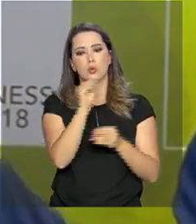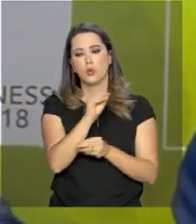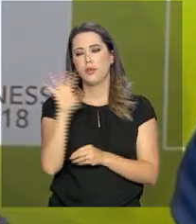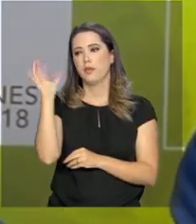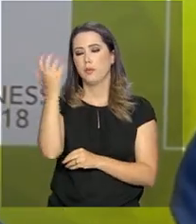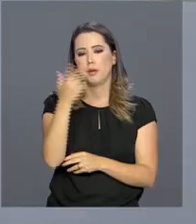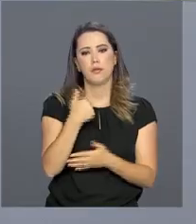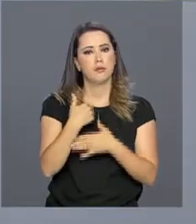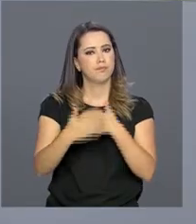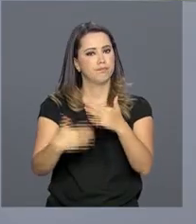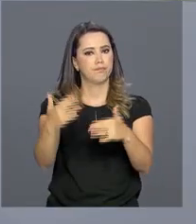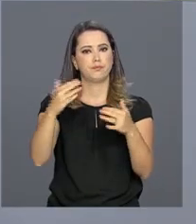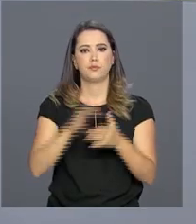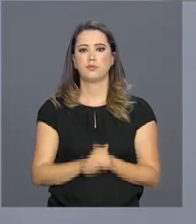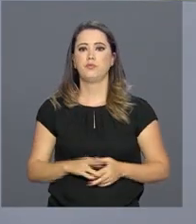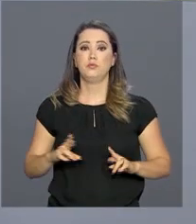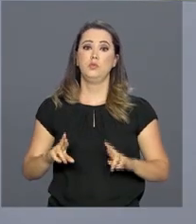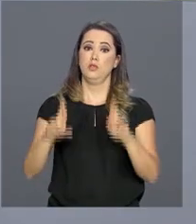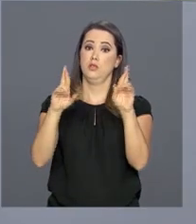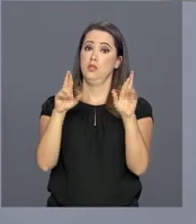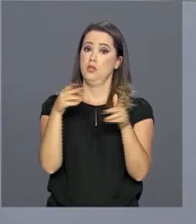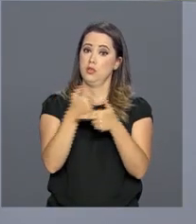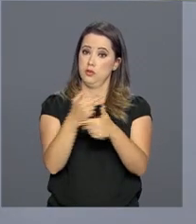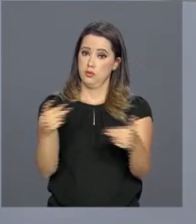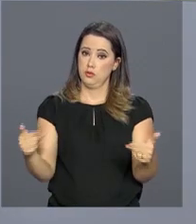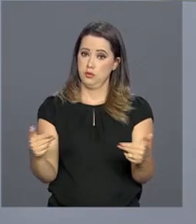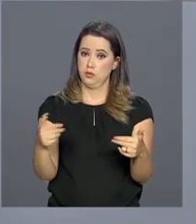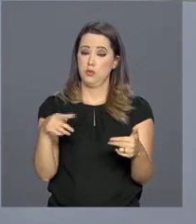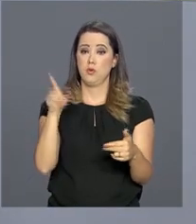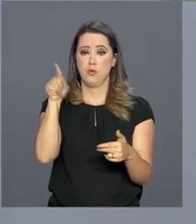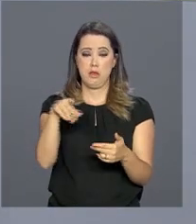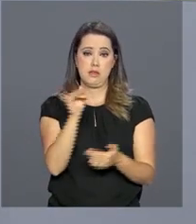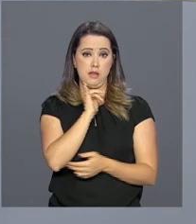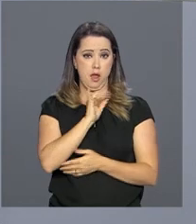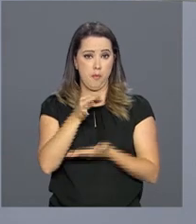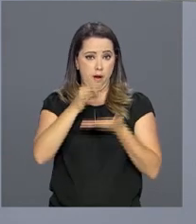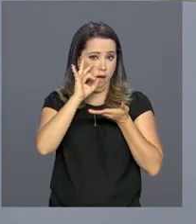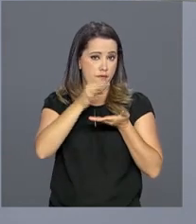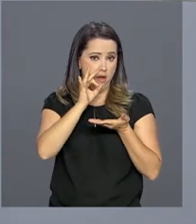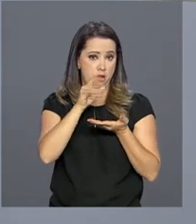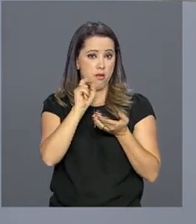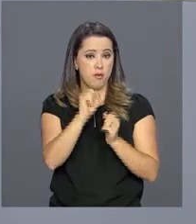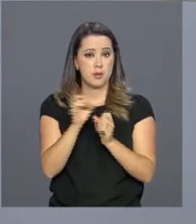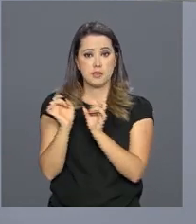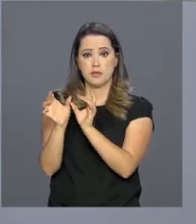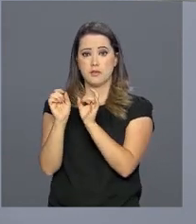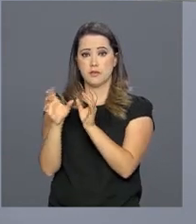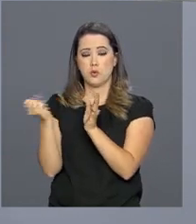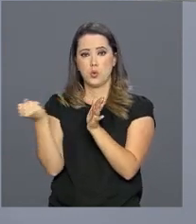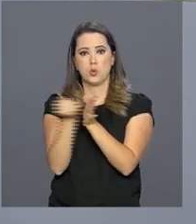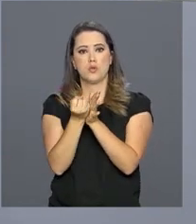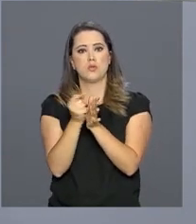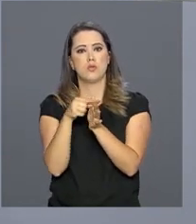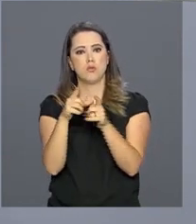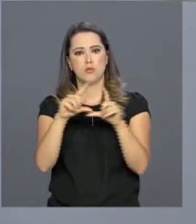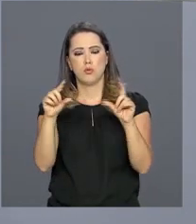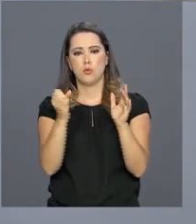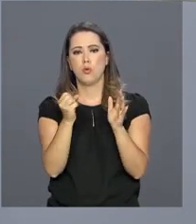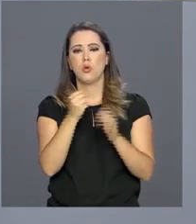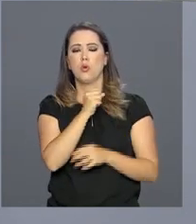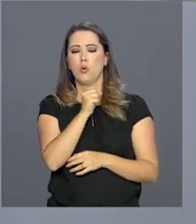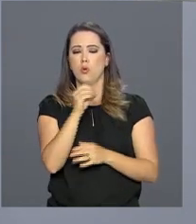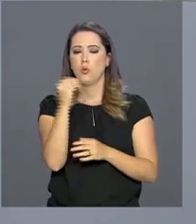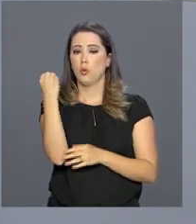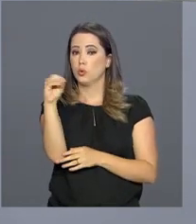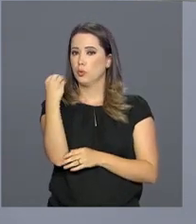de sustentabilidade e assim por diante. A expectativa é de que produtos como o Café do Brasil passem a ser vendidos com um novo selo no rótulo em